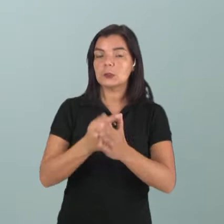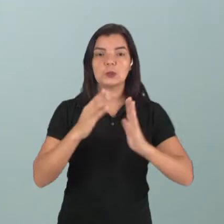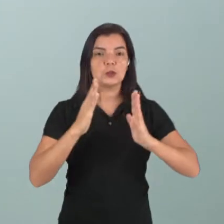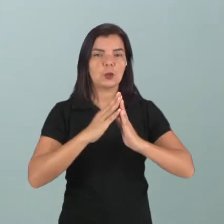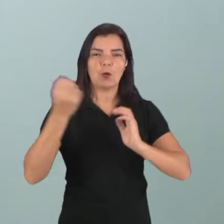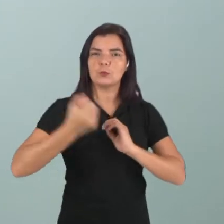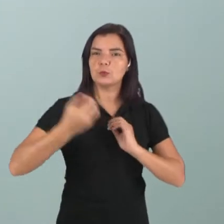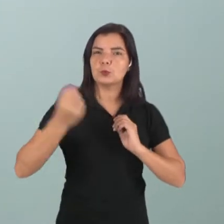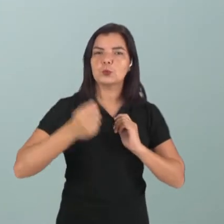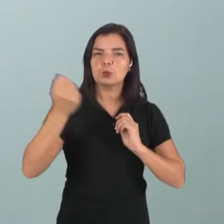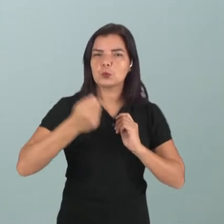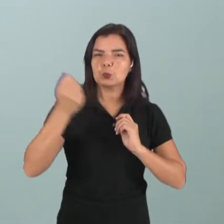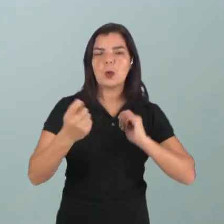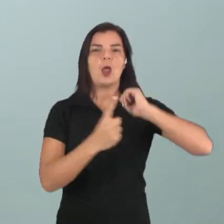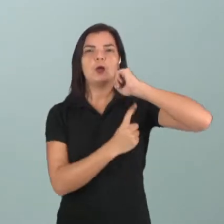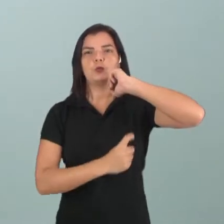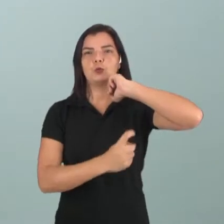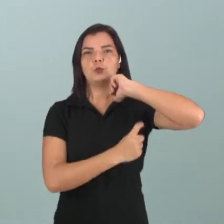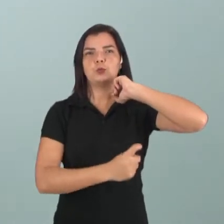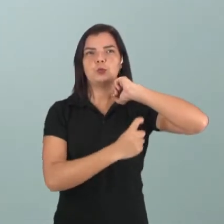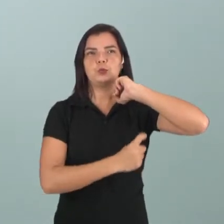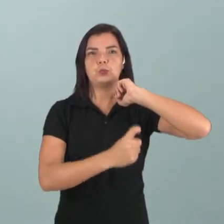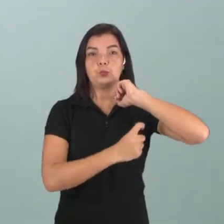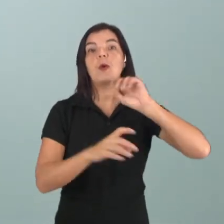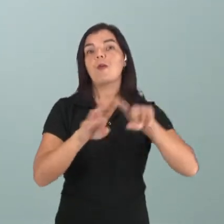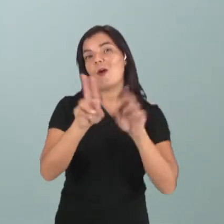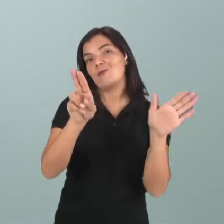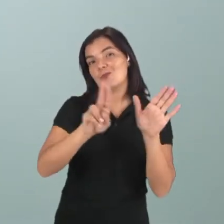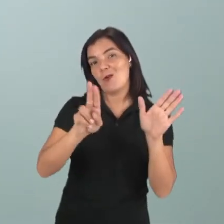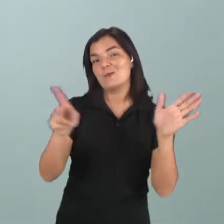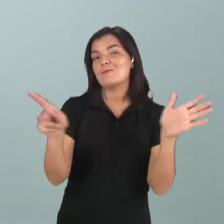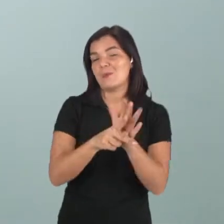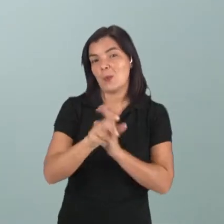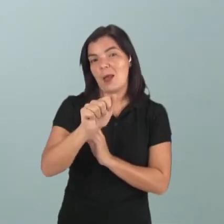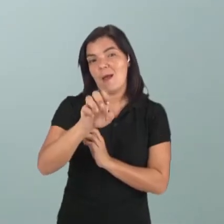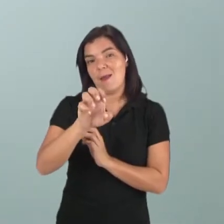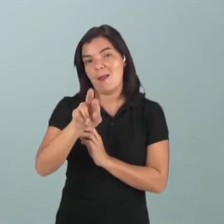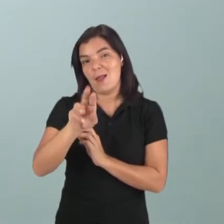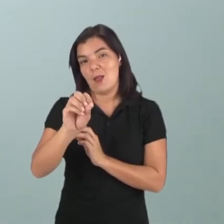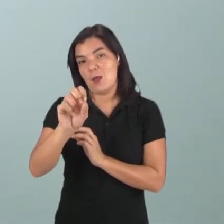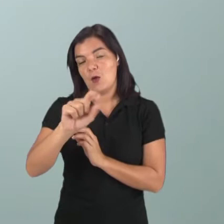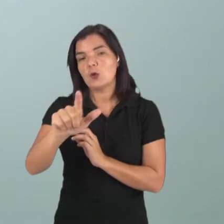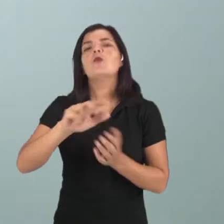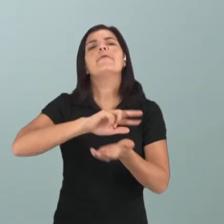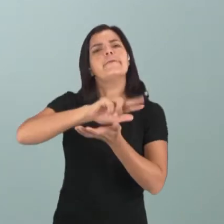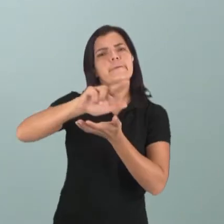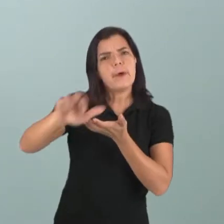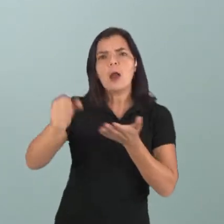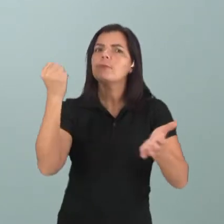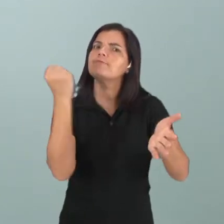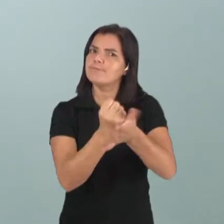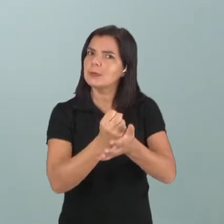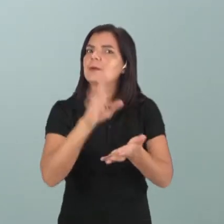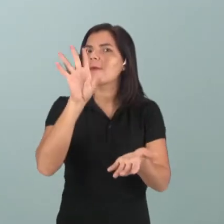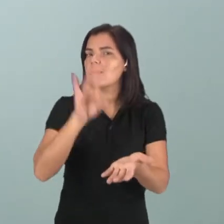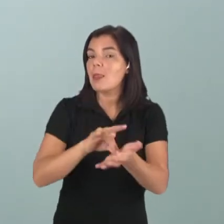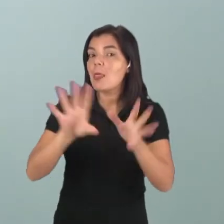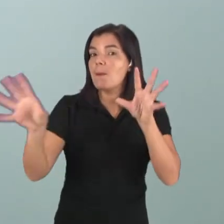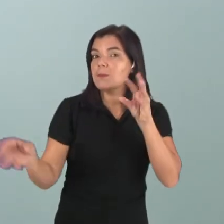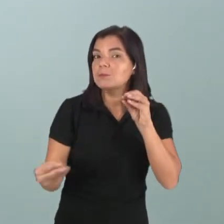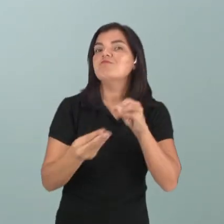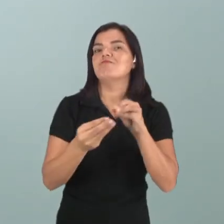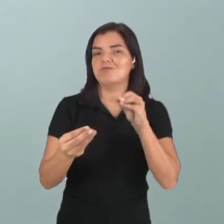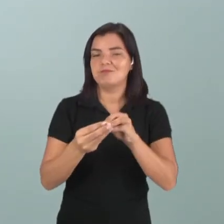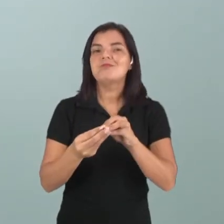casa, você balança assim, né, que é o sprayzinho desodorante, você vai usar com o nome específico, aerosol. Existem vários de fato. Então, para restringir a